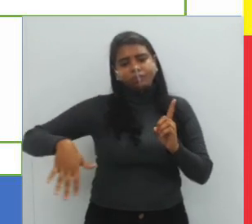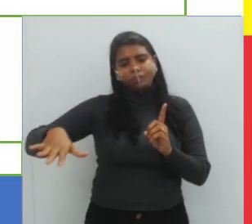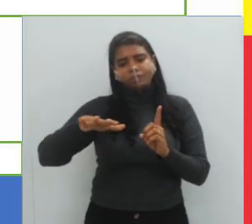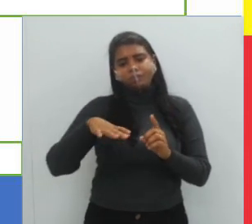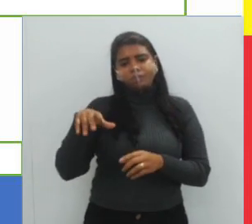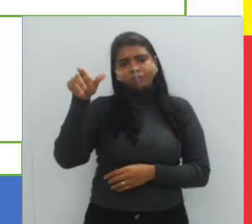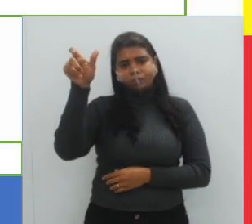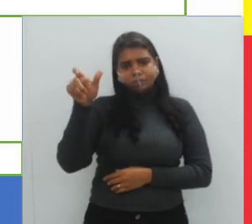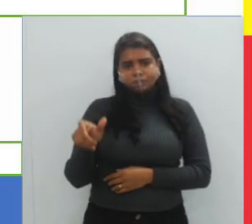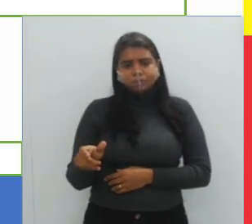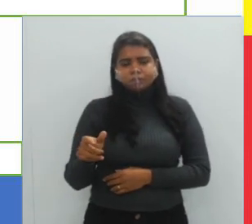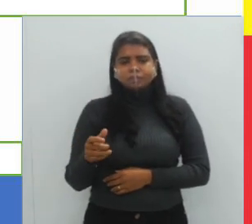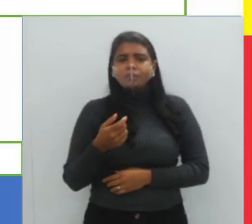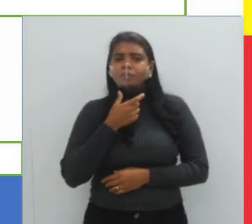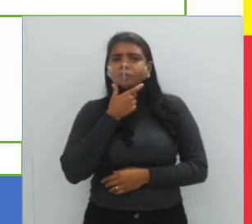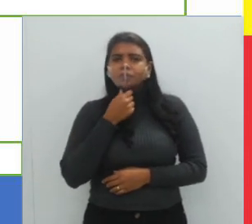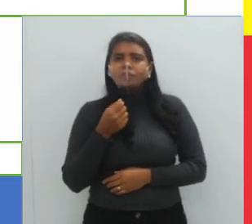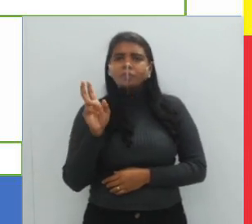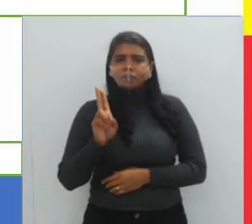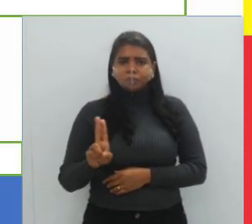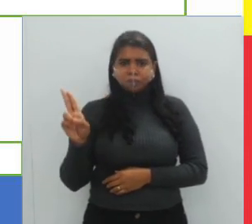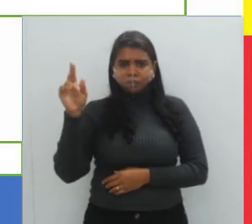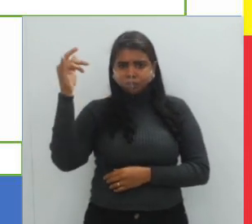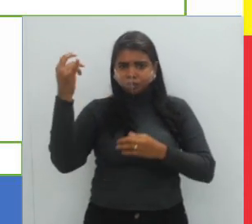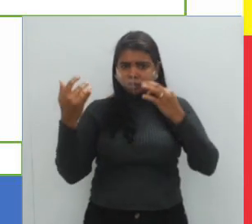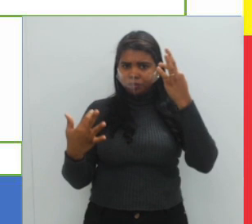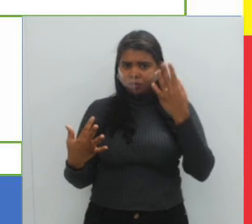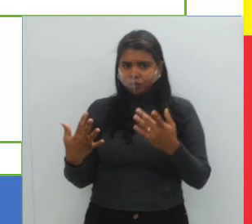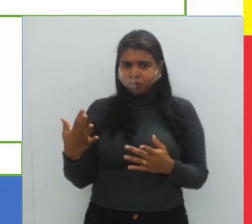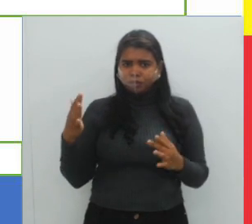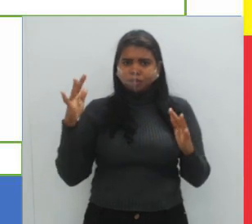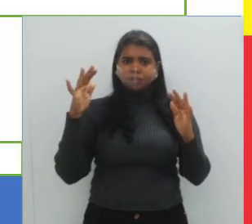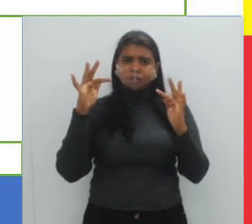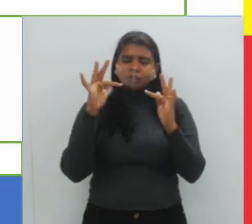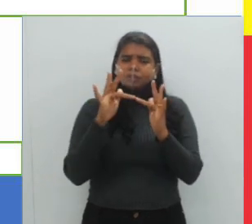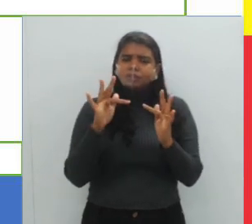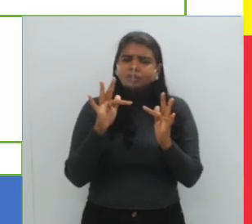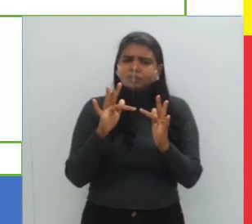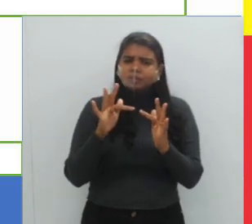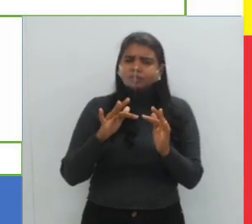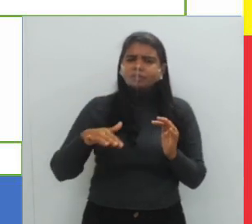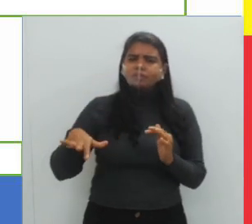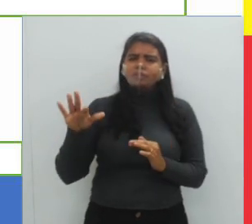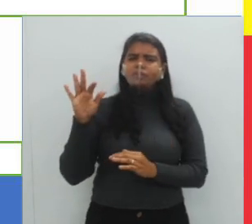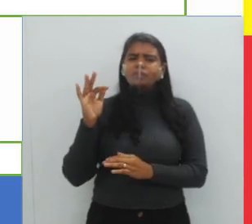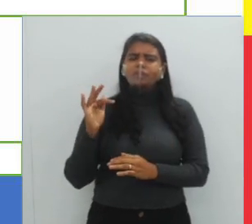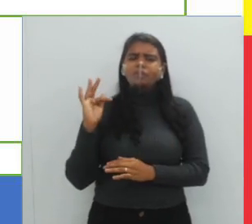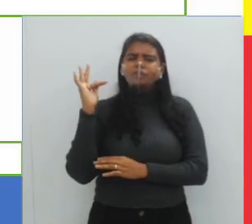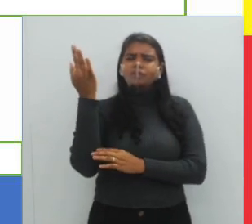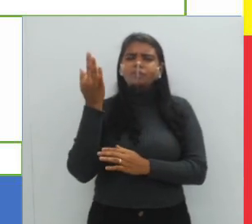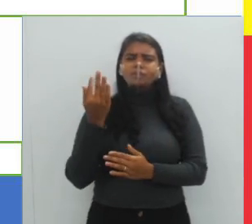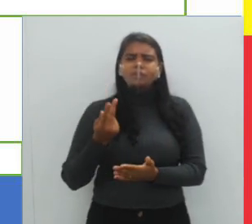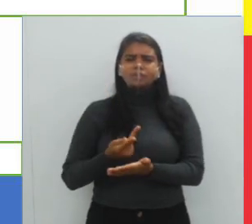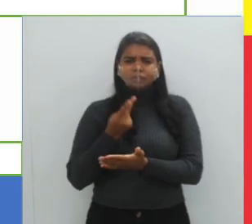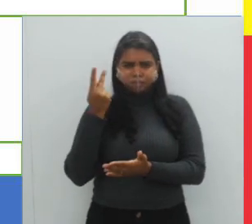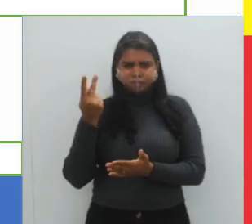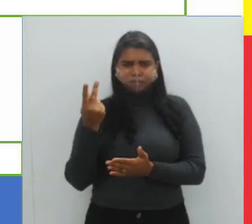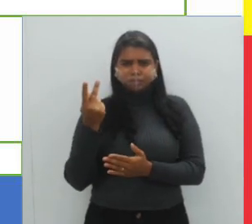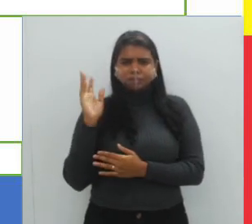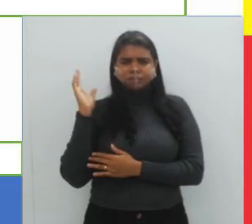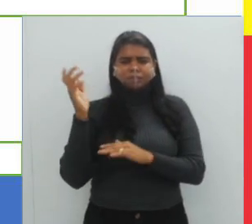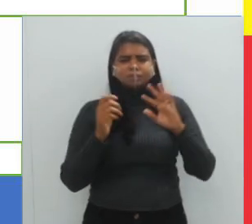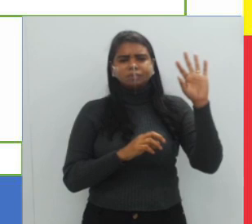sociedades humanas, era uma forma que o homem usava para explicar e conectar-se com os fenômenos da